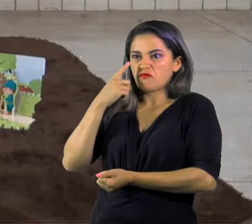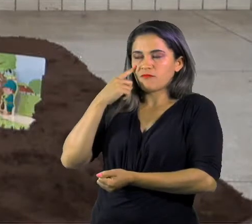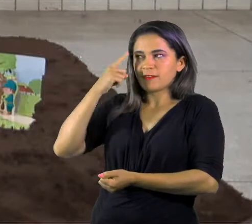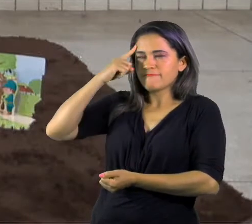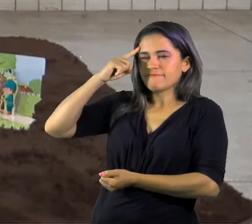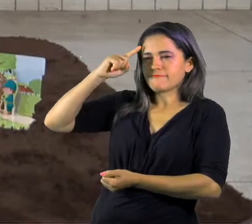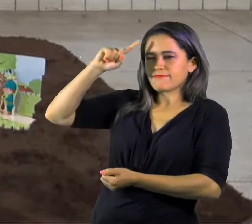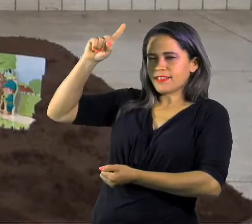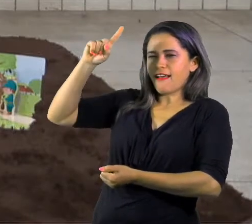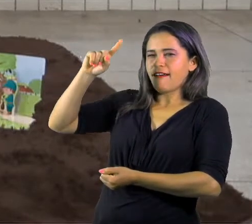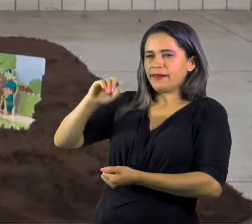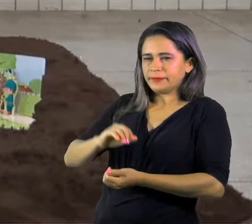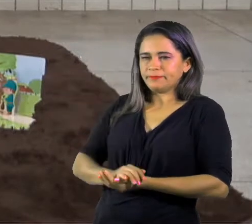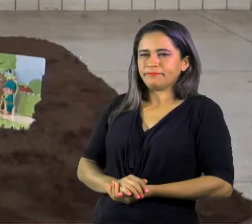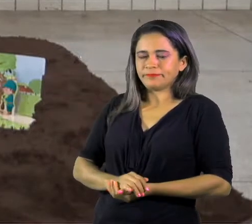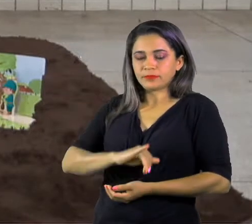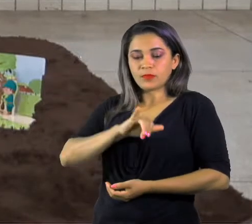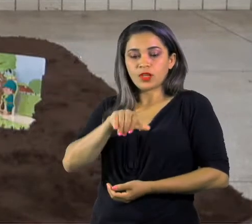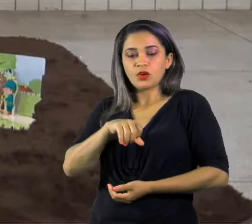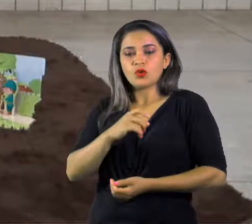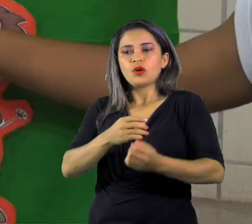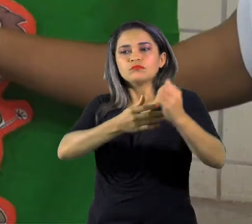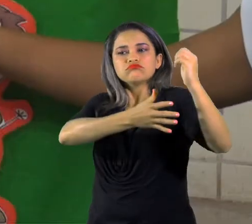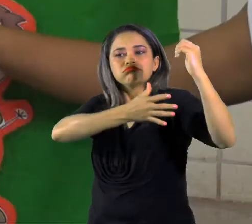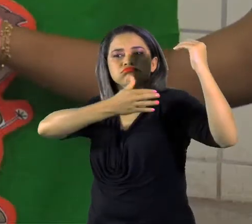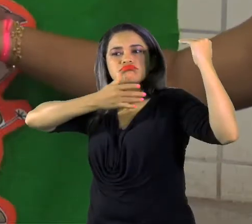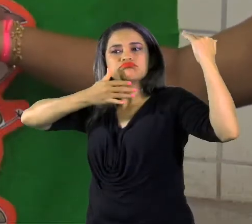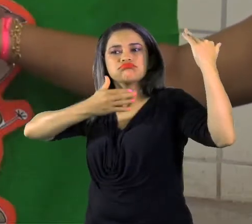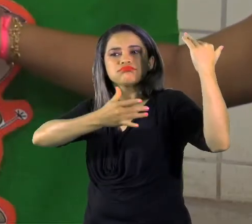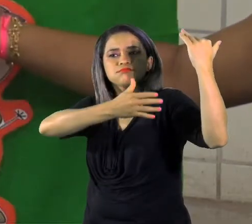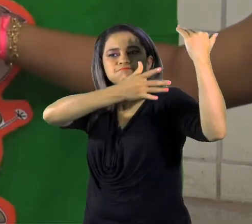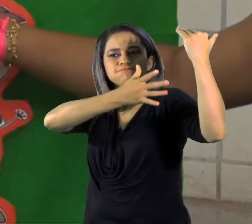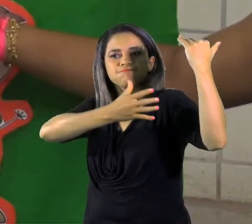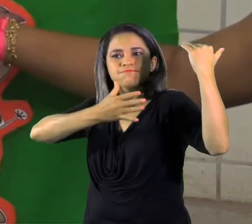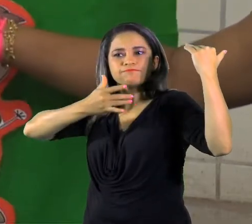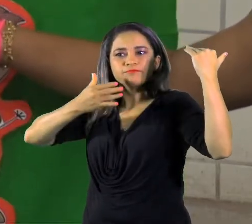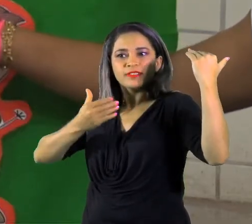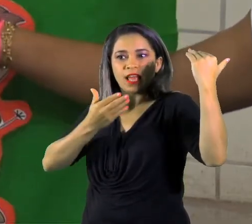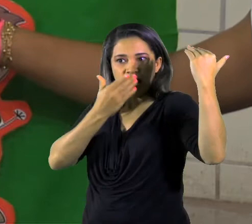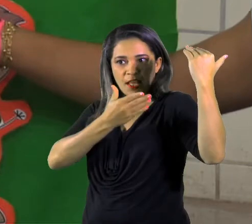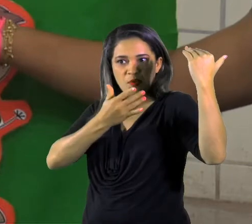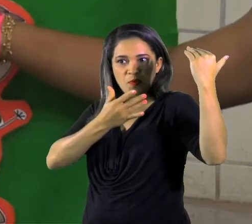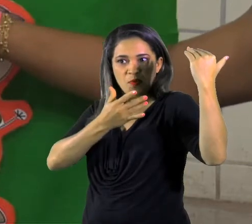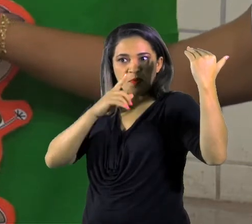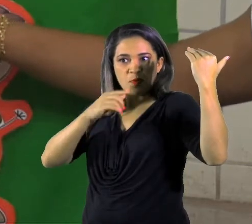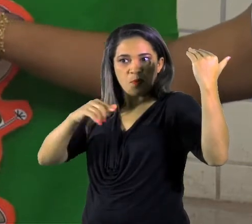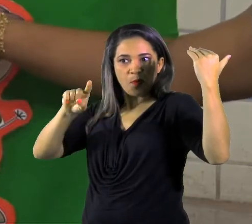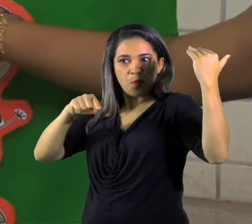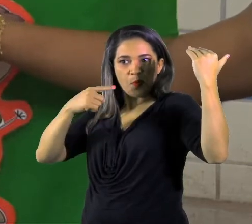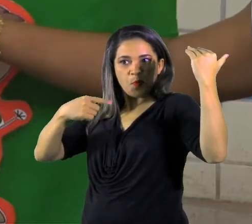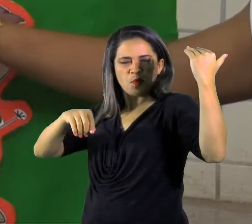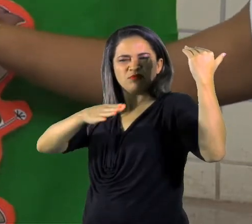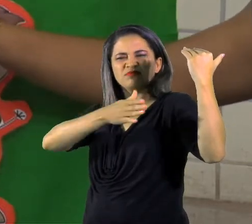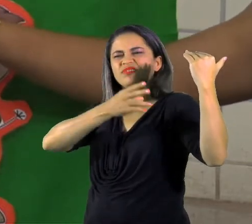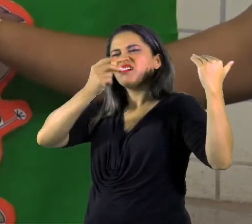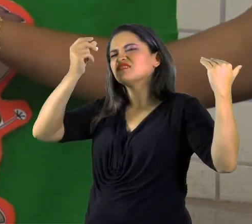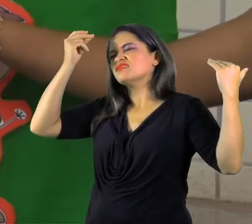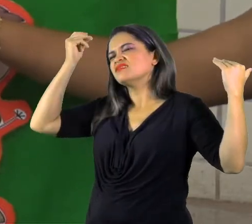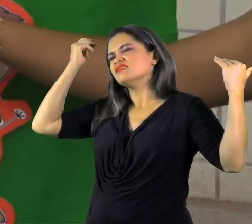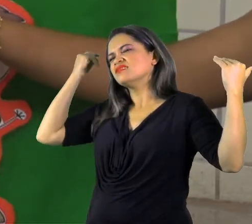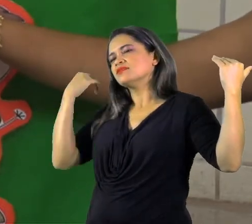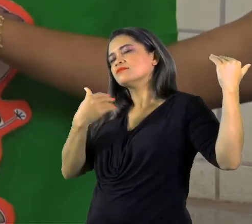gigante. E João começou a tocar a harpa, esse instrumento musical antigo que tem um